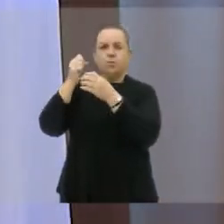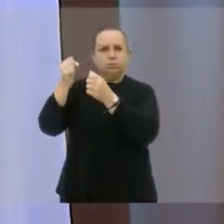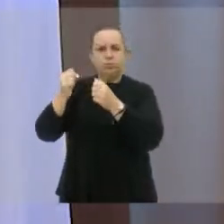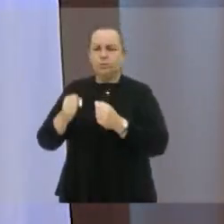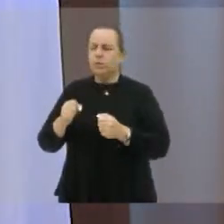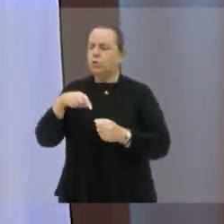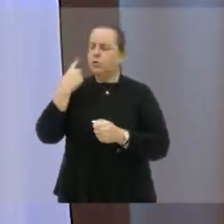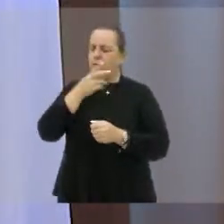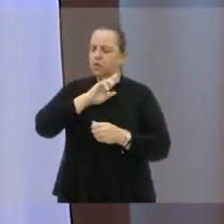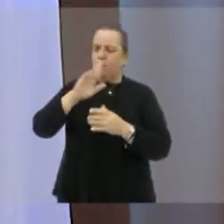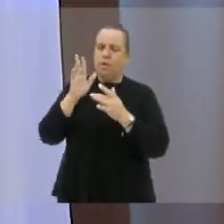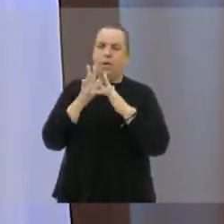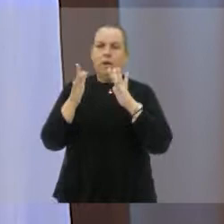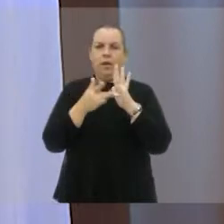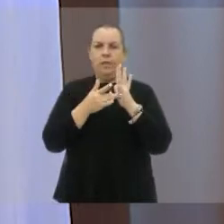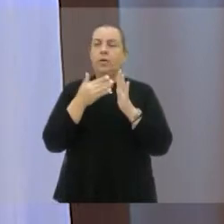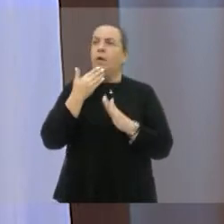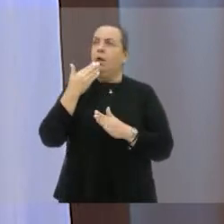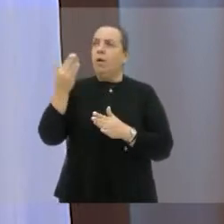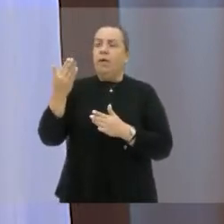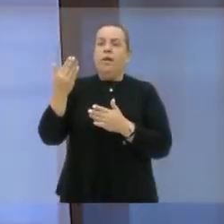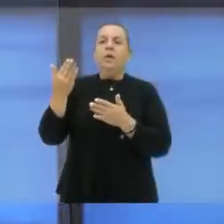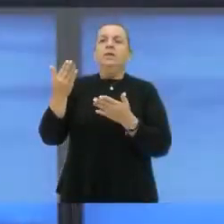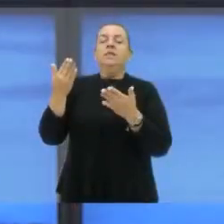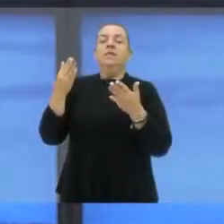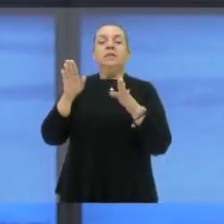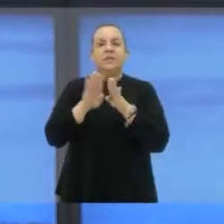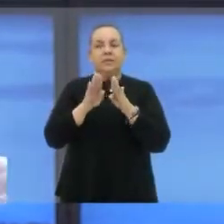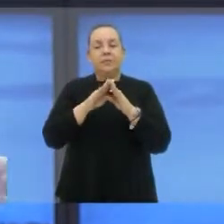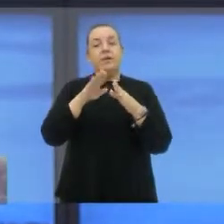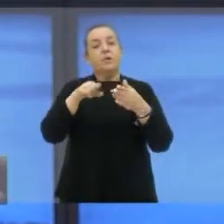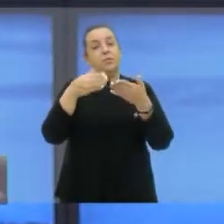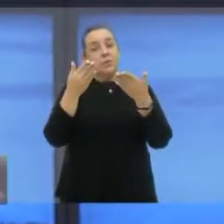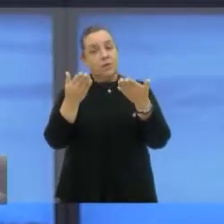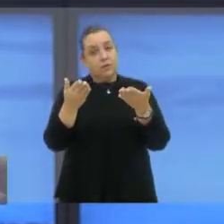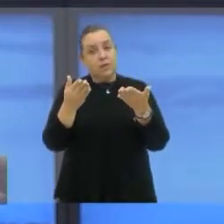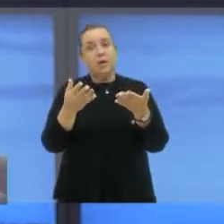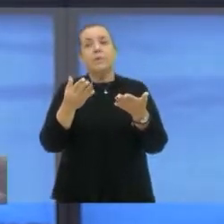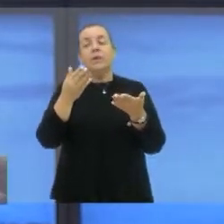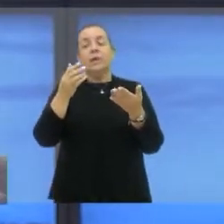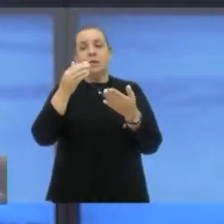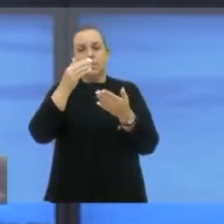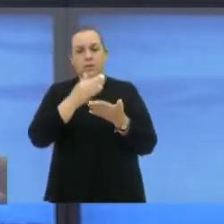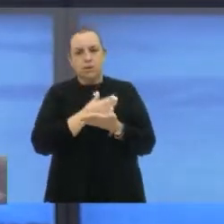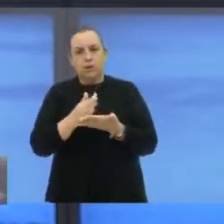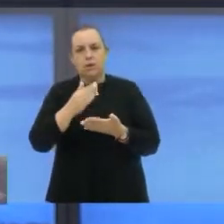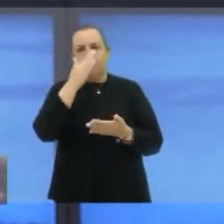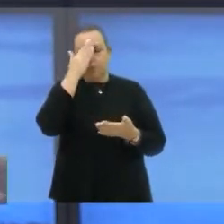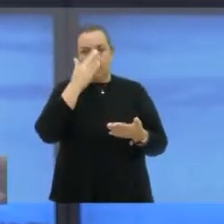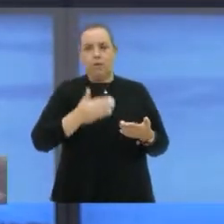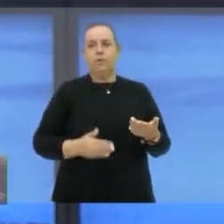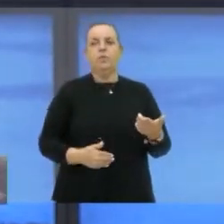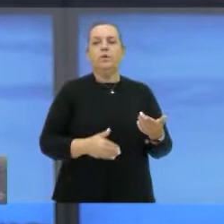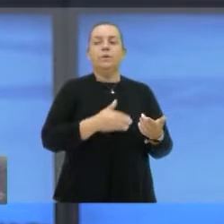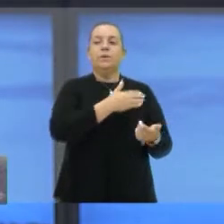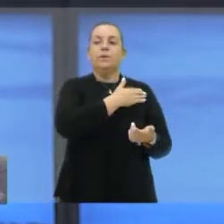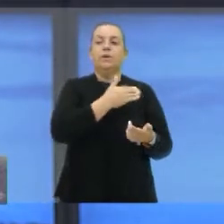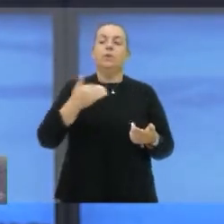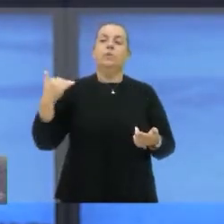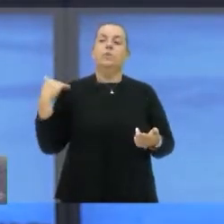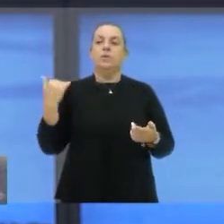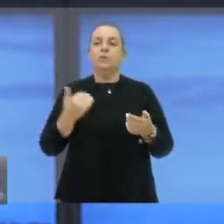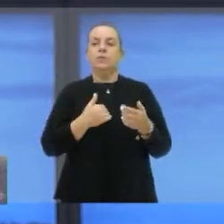Cristo. Peça, faça sobre você também esse sinal da cruz, e queremos iniciar em nome do Pai, do Filho e